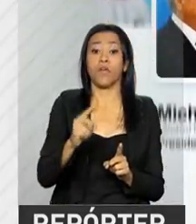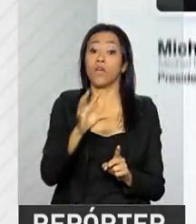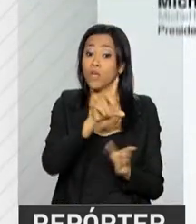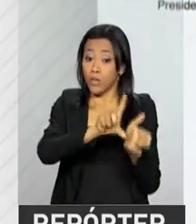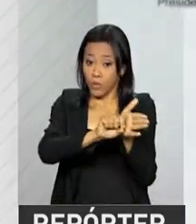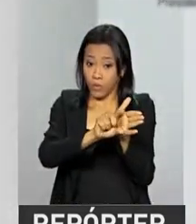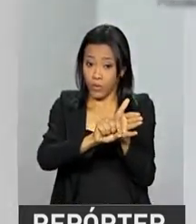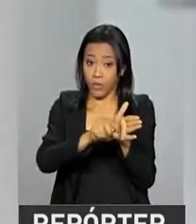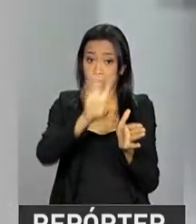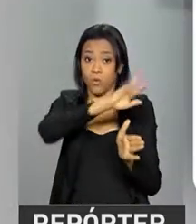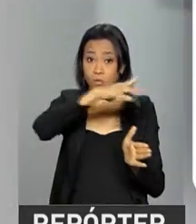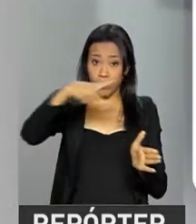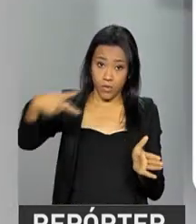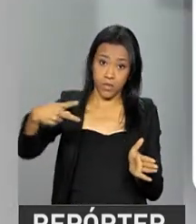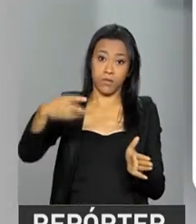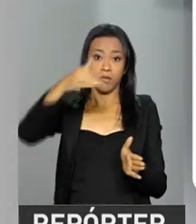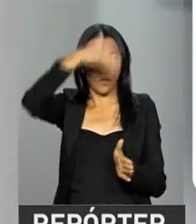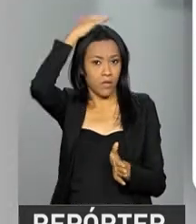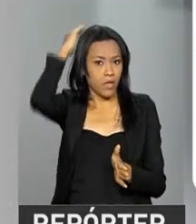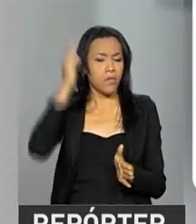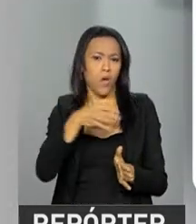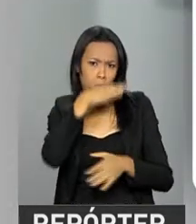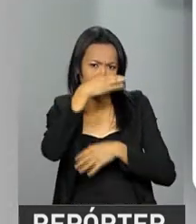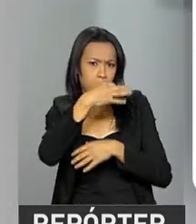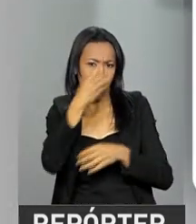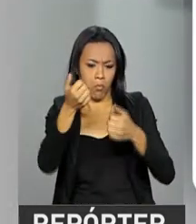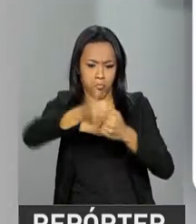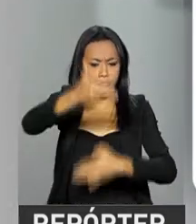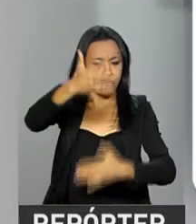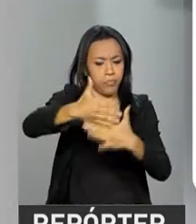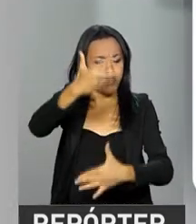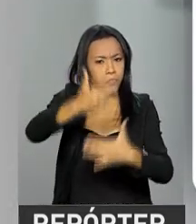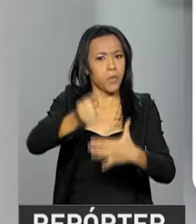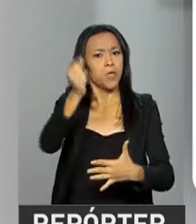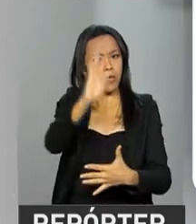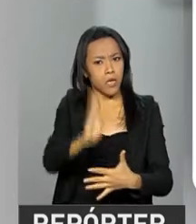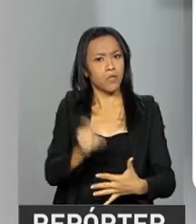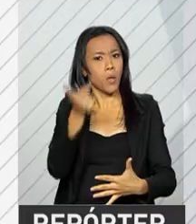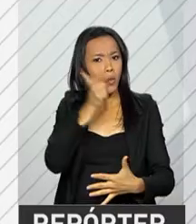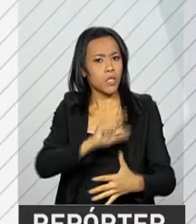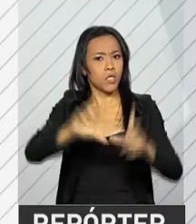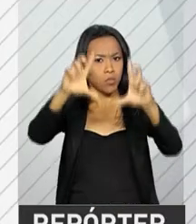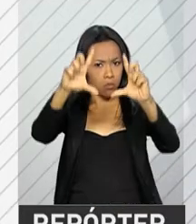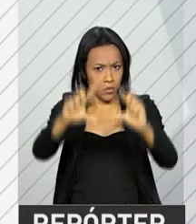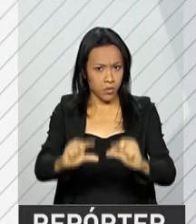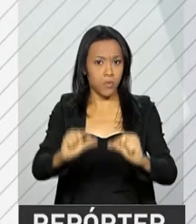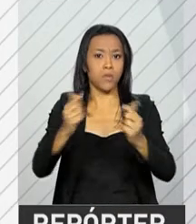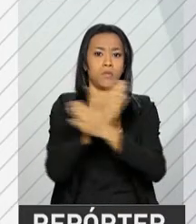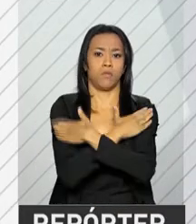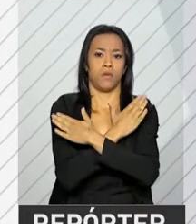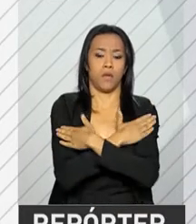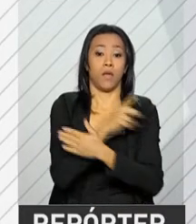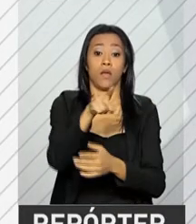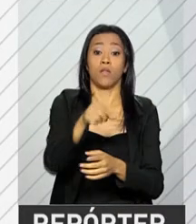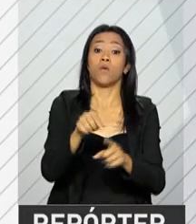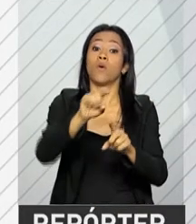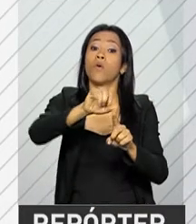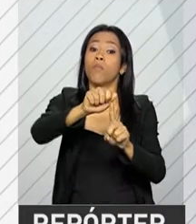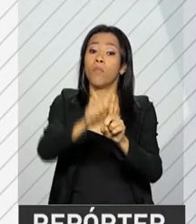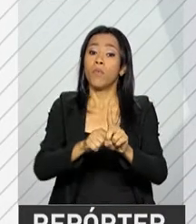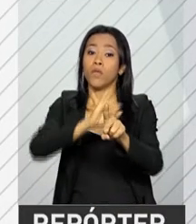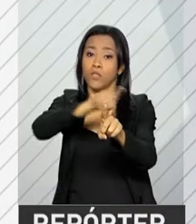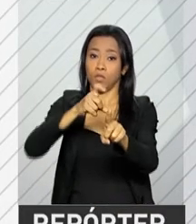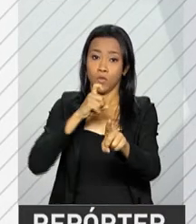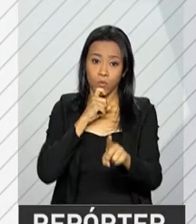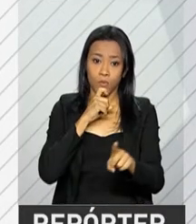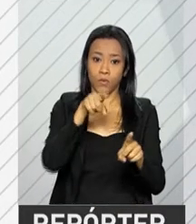michel temer comentou dados e afirmou que o brasil está vencendo desemprego no mês de julho 17 dos 25 subsetores